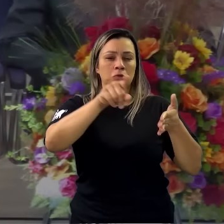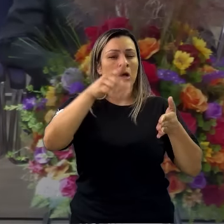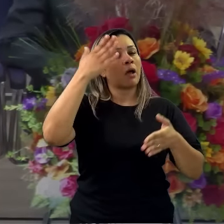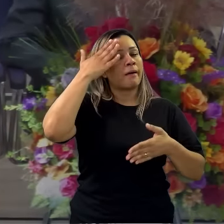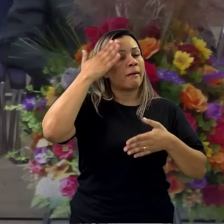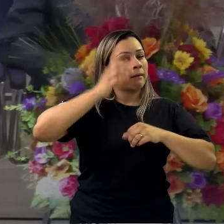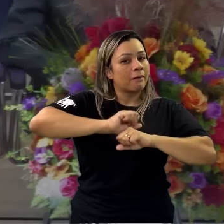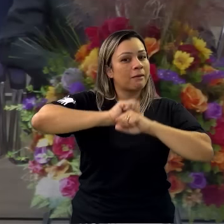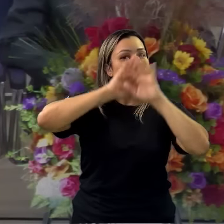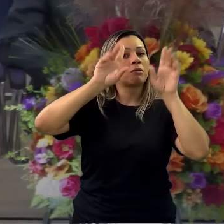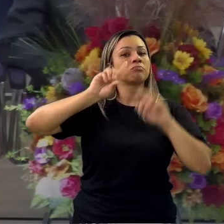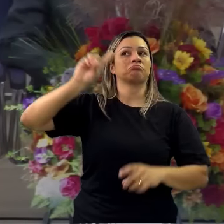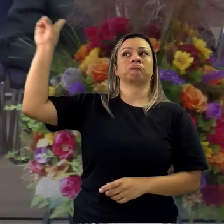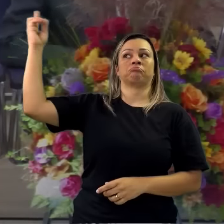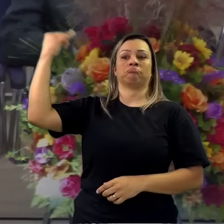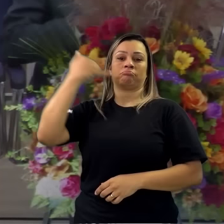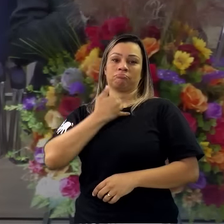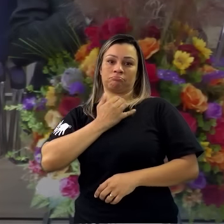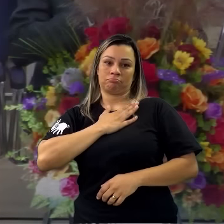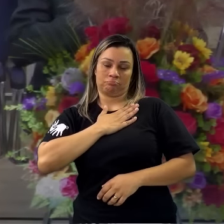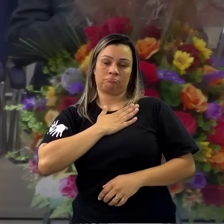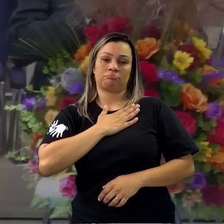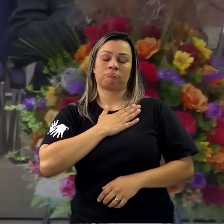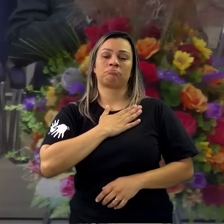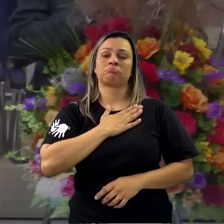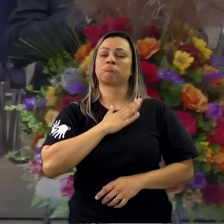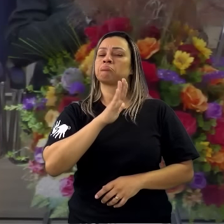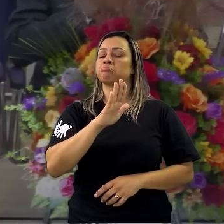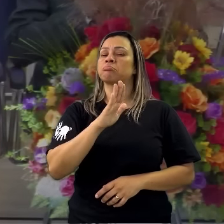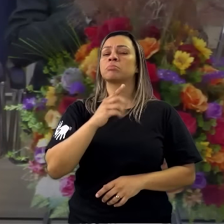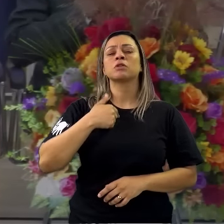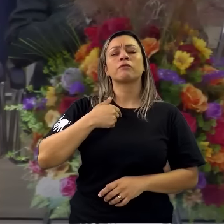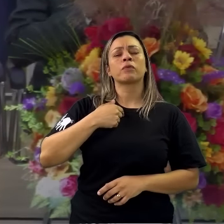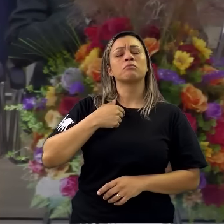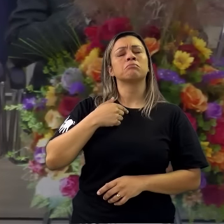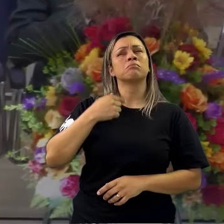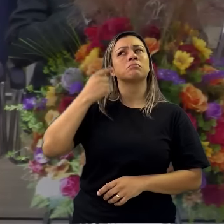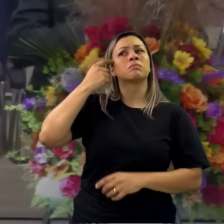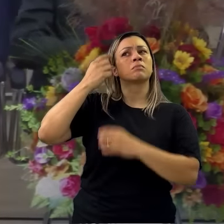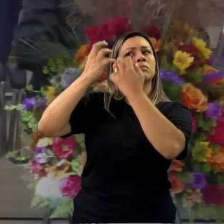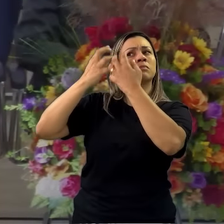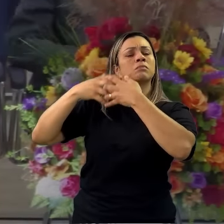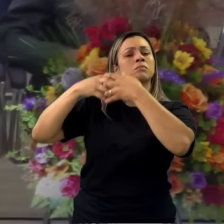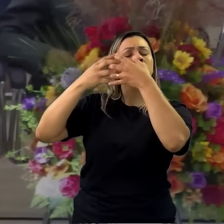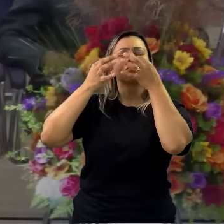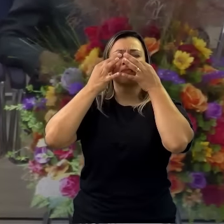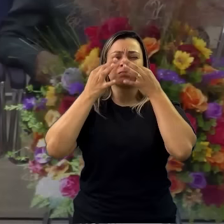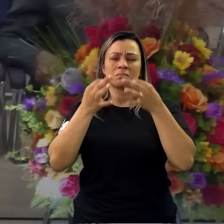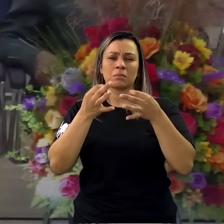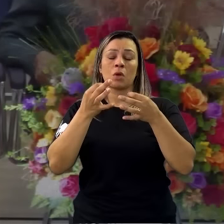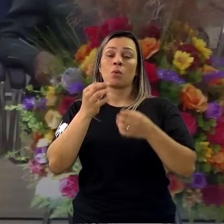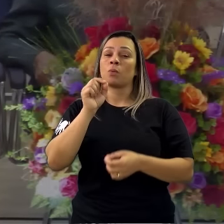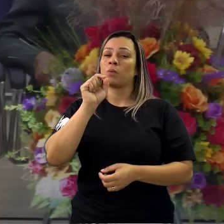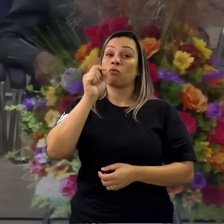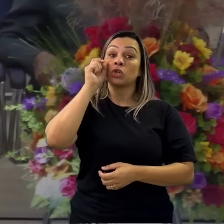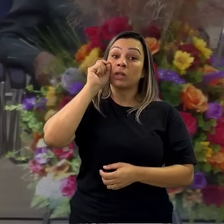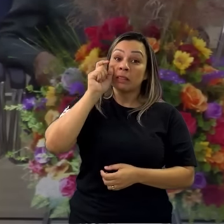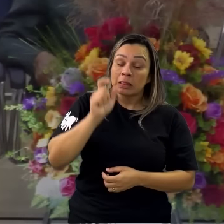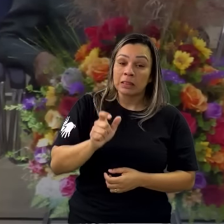entender o que Deus colocou no meu coração mas uma das coisas que me chama atenção nesse texto é que a bíblia vai dizer que